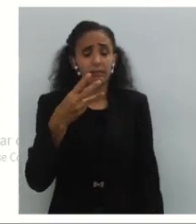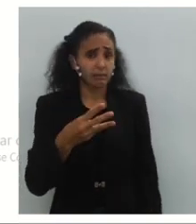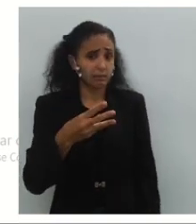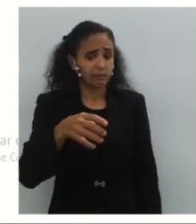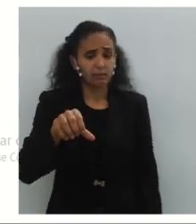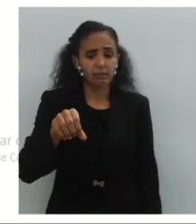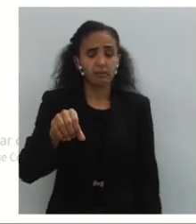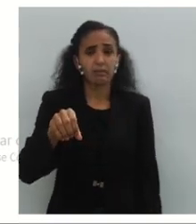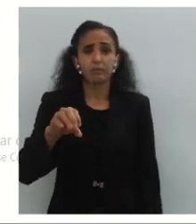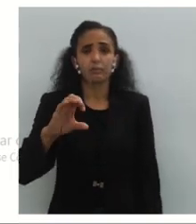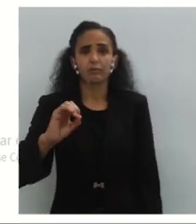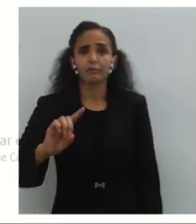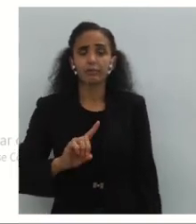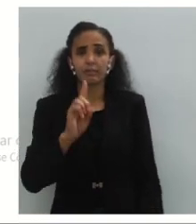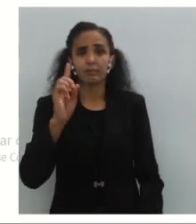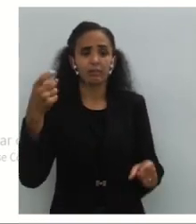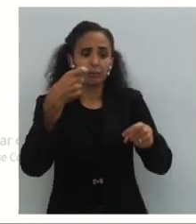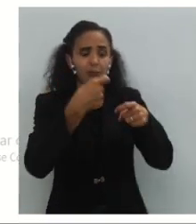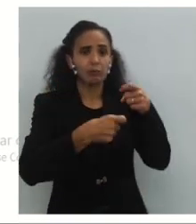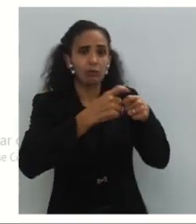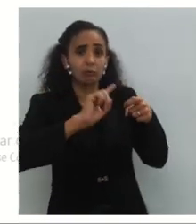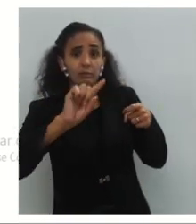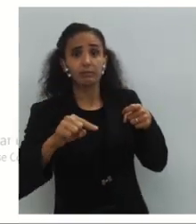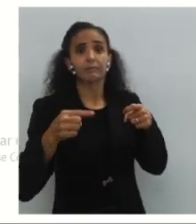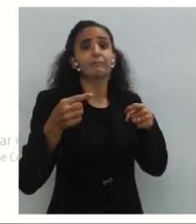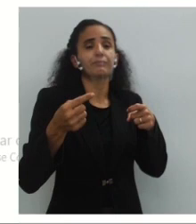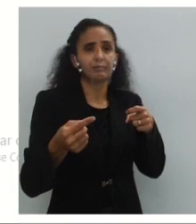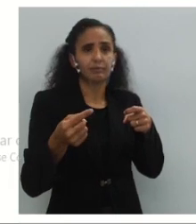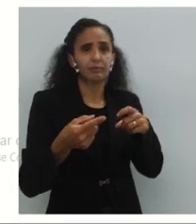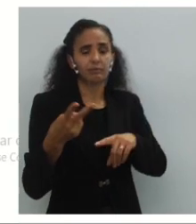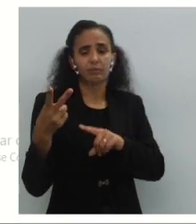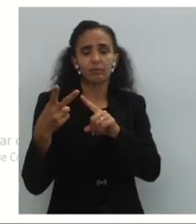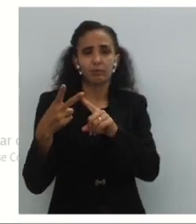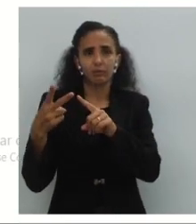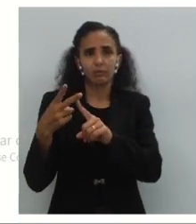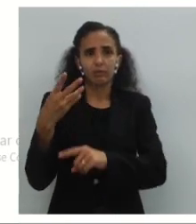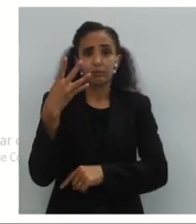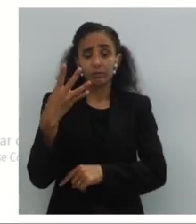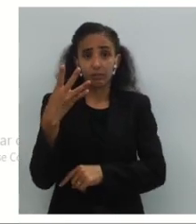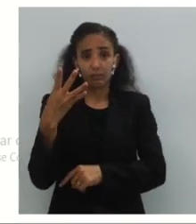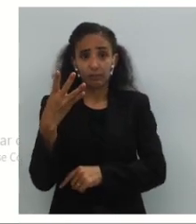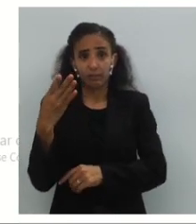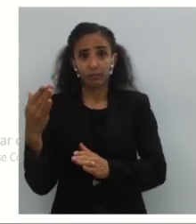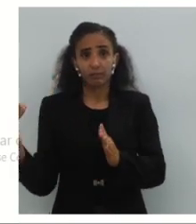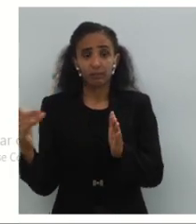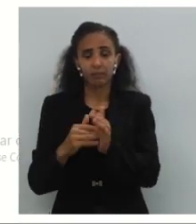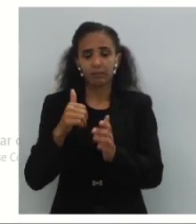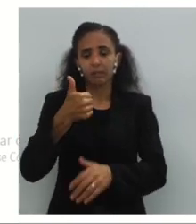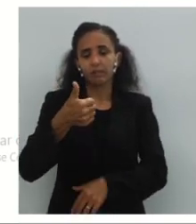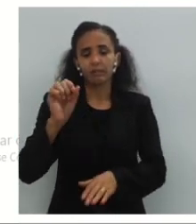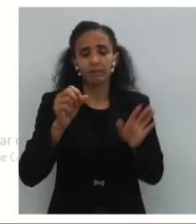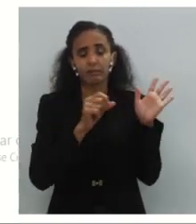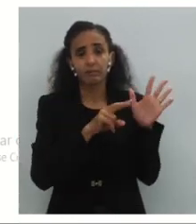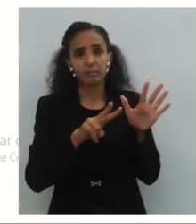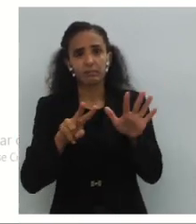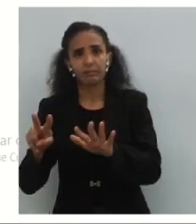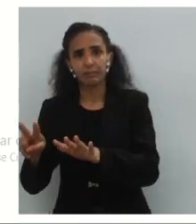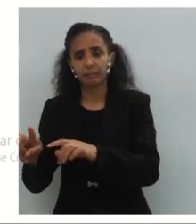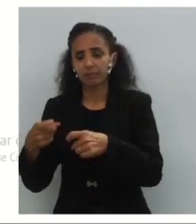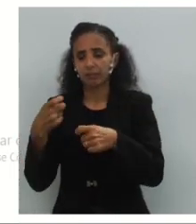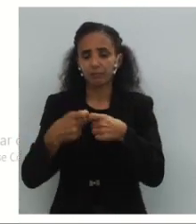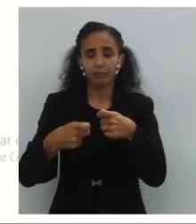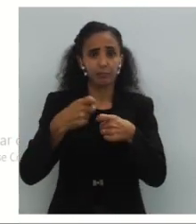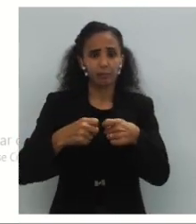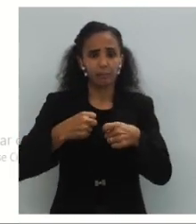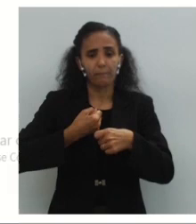de 3 a 90 dias depois da exposição. No estágio 2, vai acontecer de 4 a